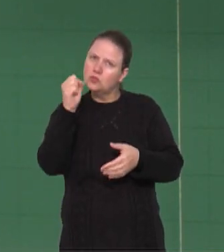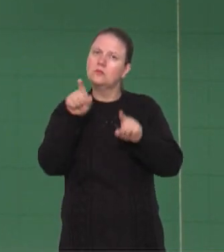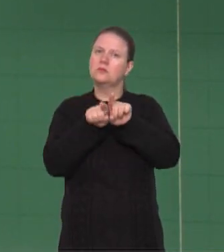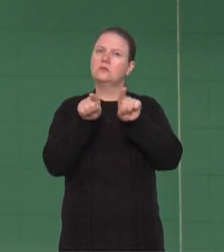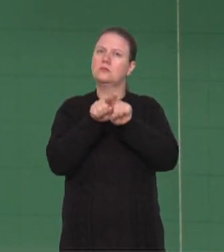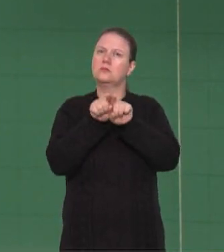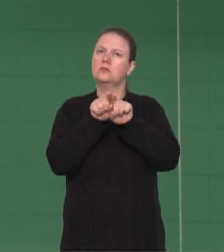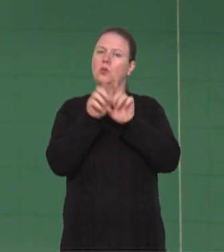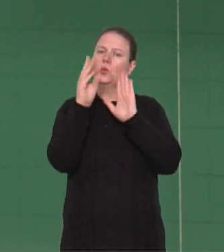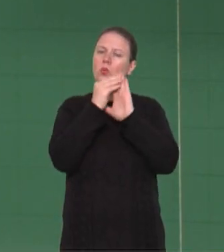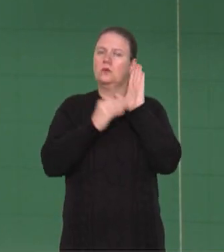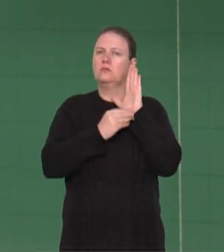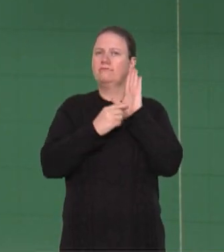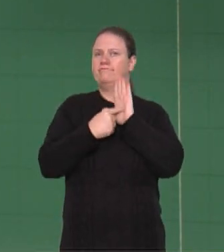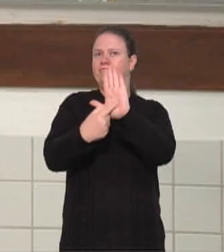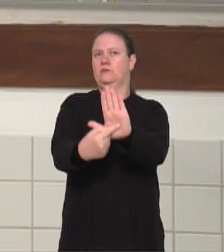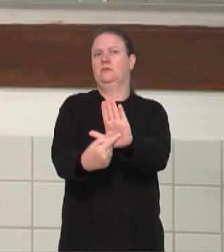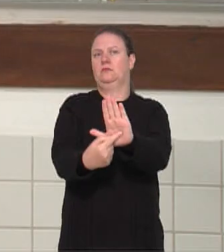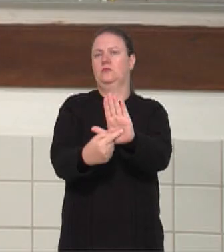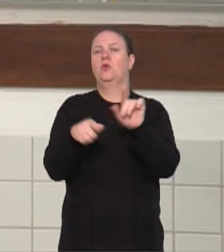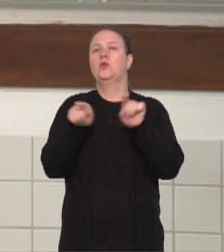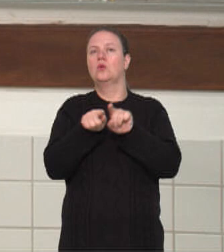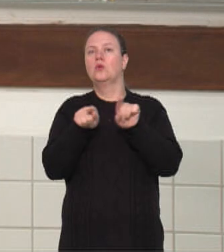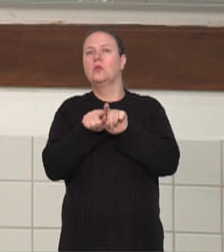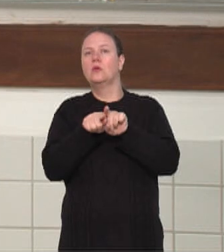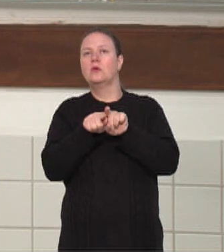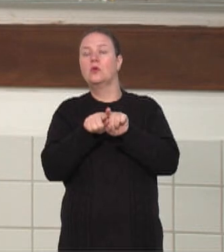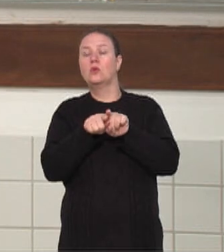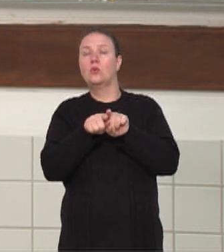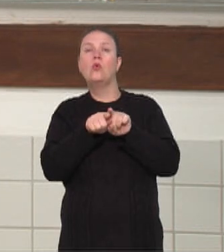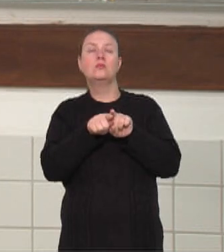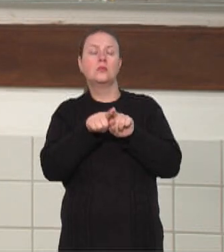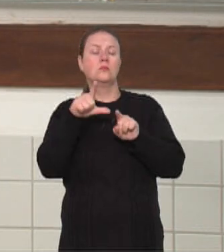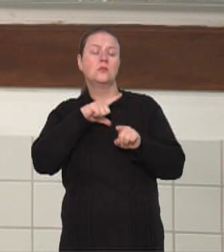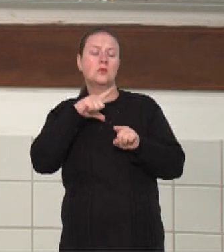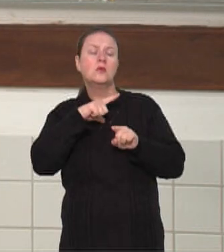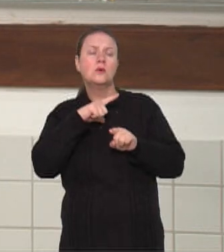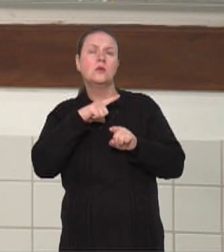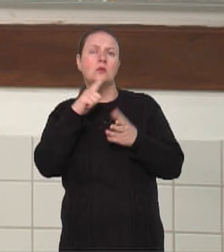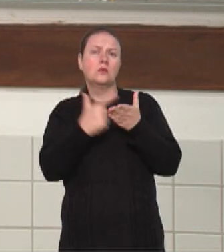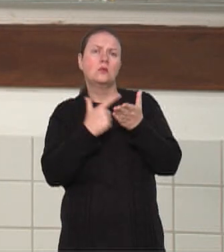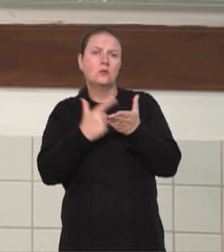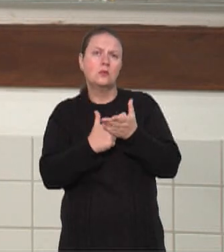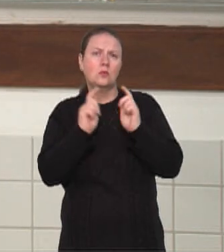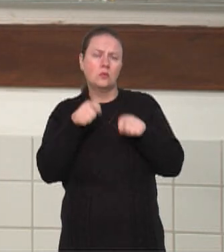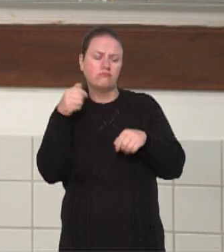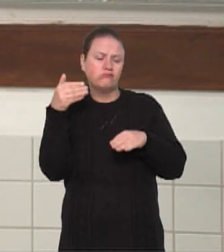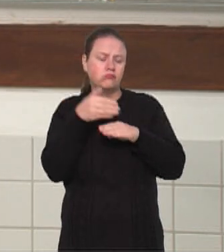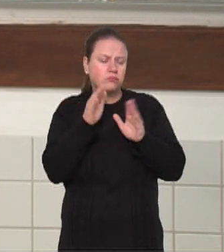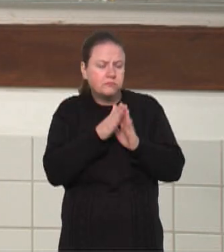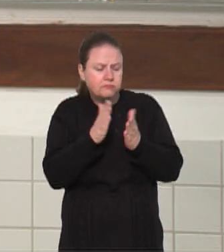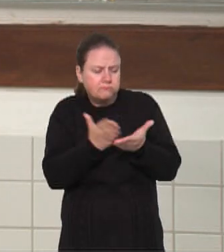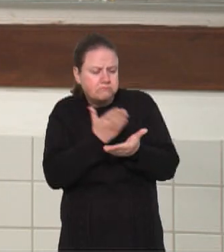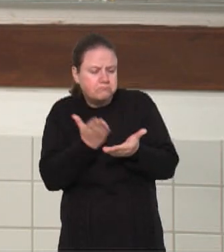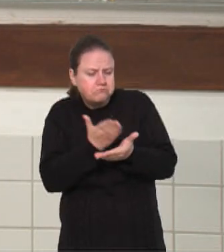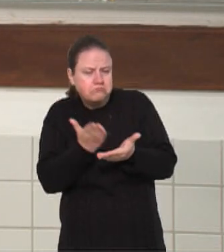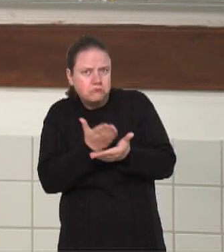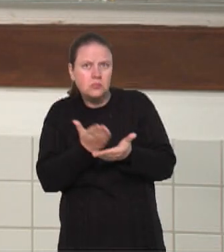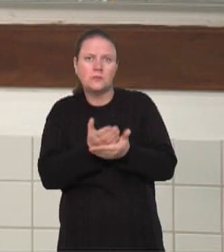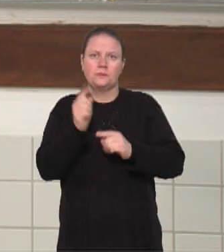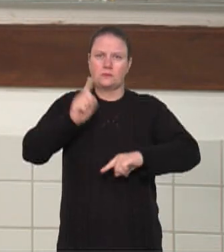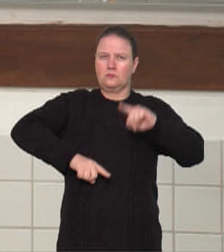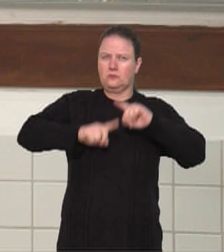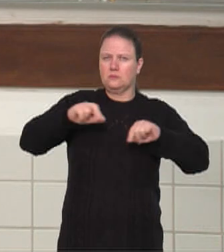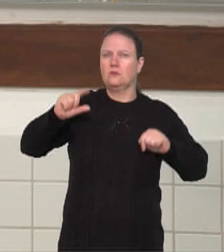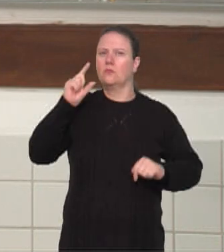esse conteúdo lá, tá, pessoal? Então, quem tem o livro aí, né, disponível, pode utilizar o livro, né, peguem aí os materiais, o